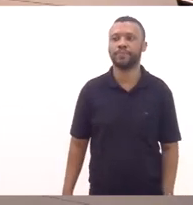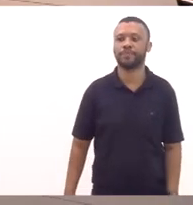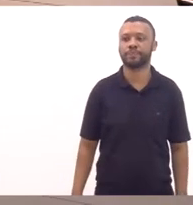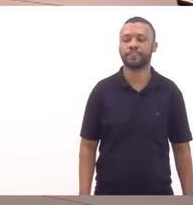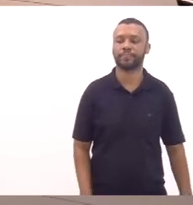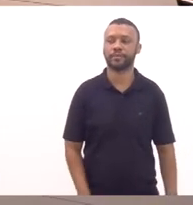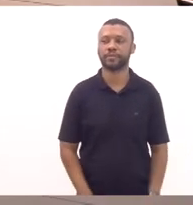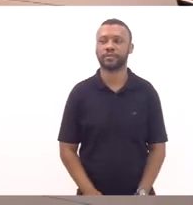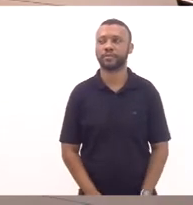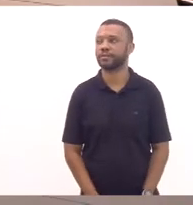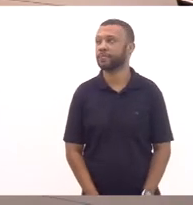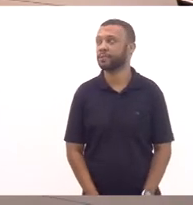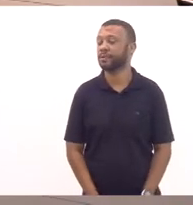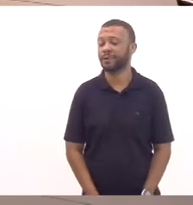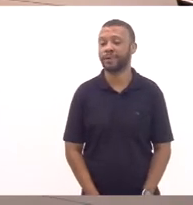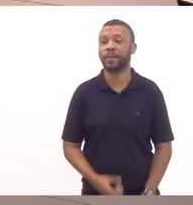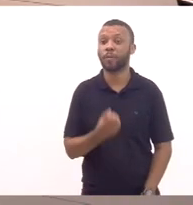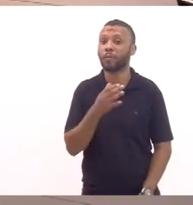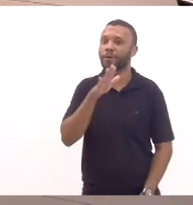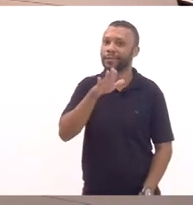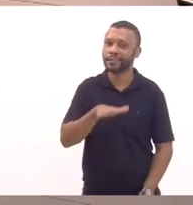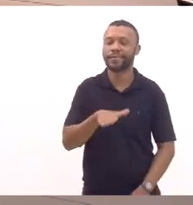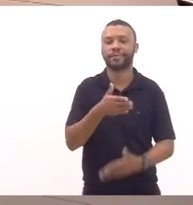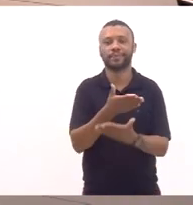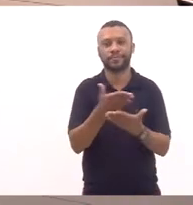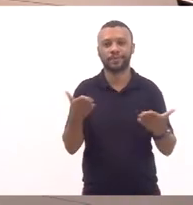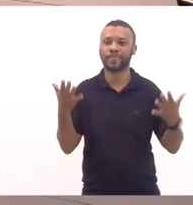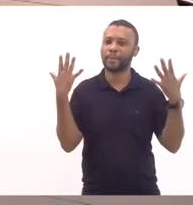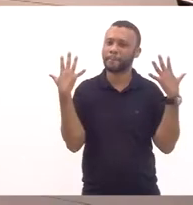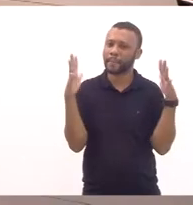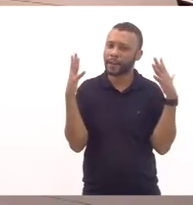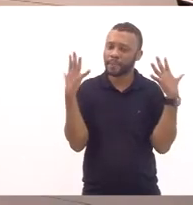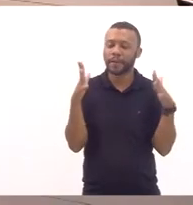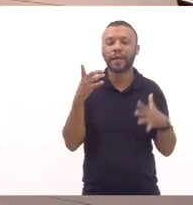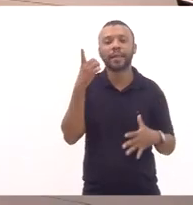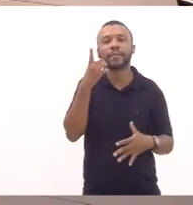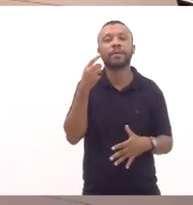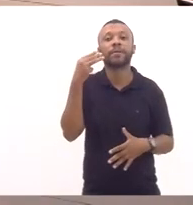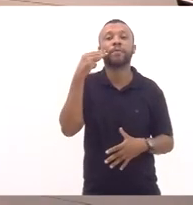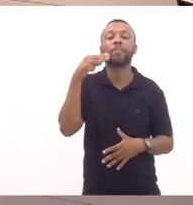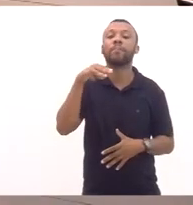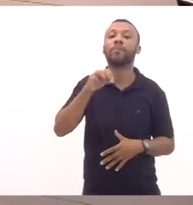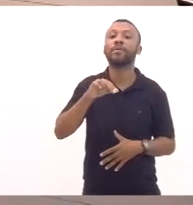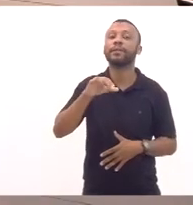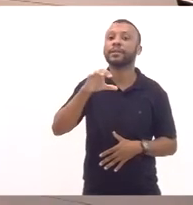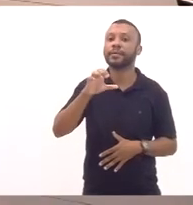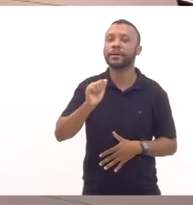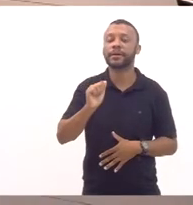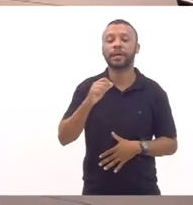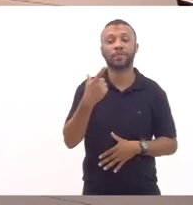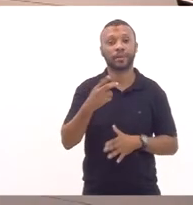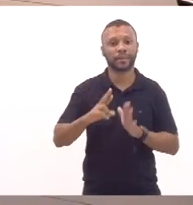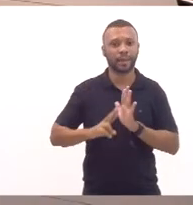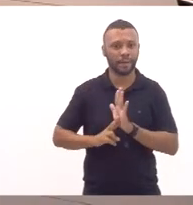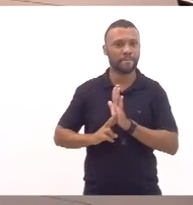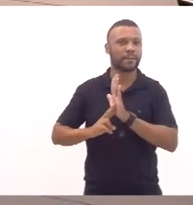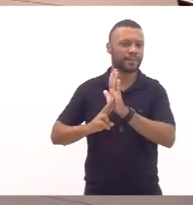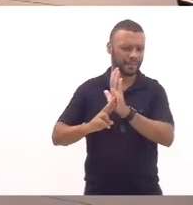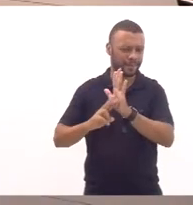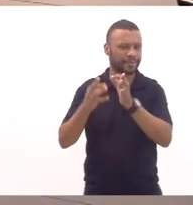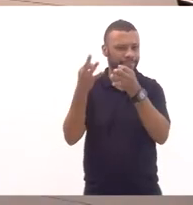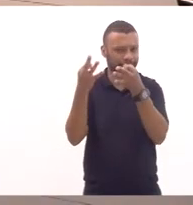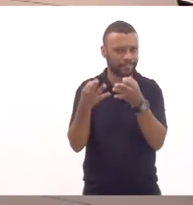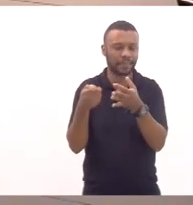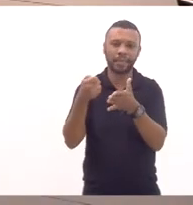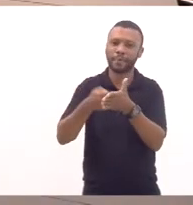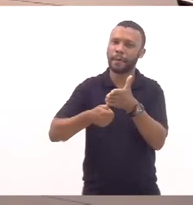Bem, já é boa tarde a todos, né? Parabéns aí para a deputada Mônica, nossa representante, né,